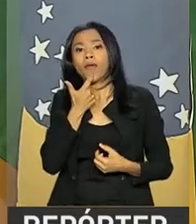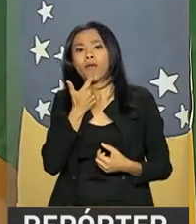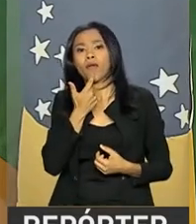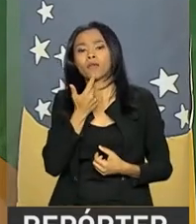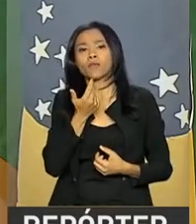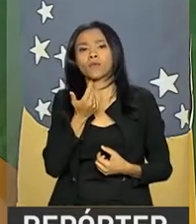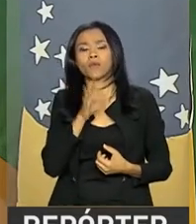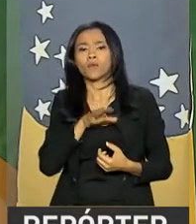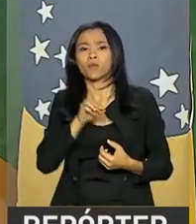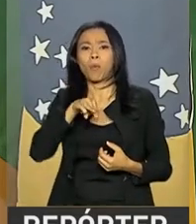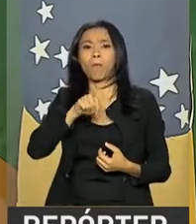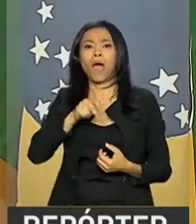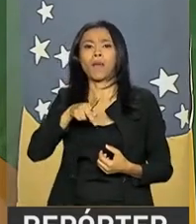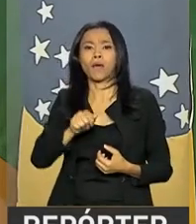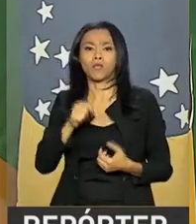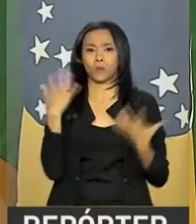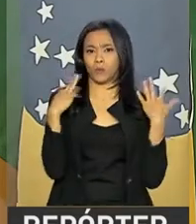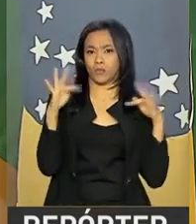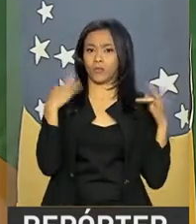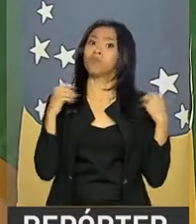mapa do turismo poderão ter acesso a esse recurso